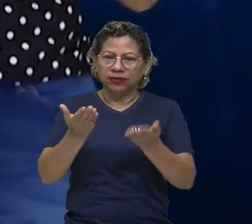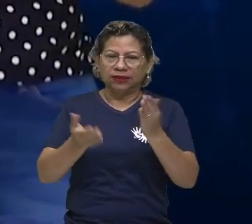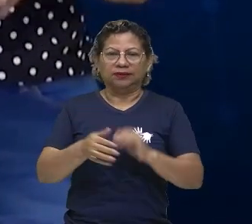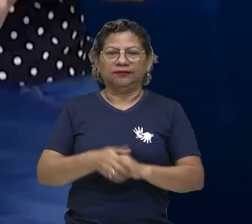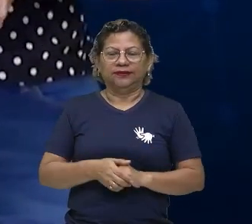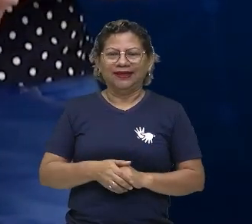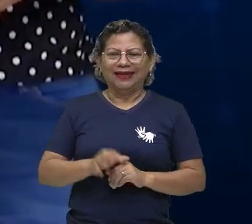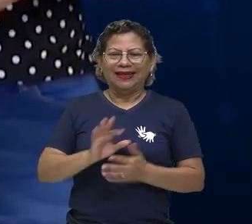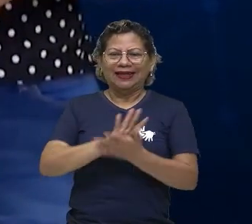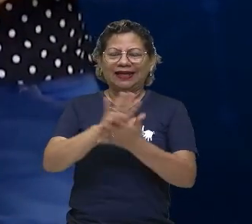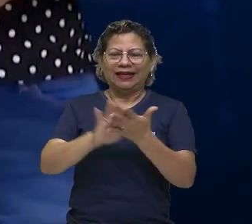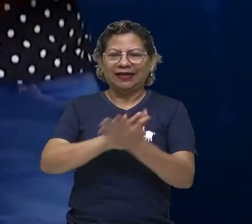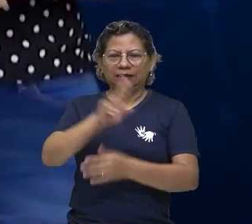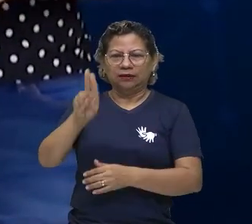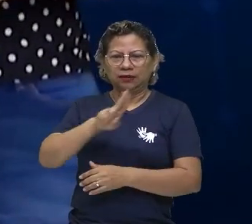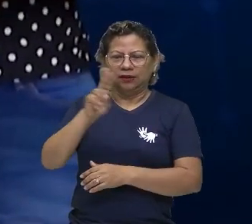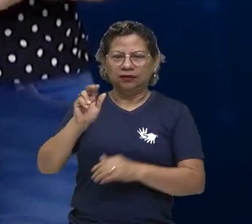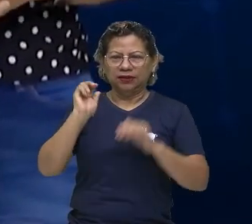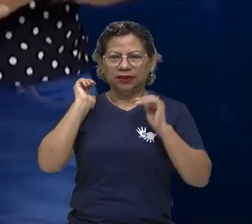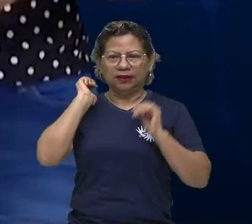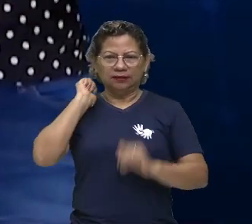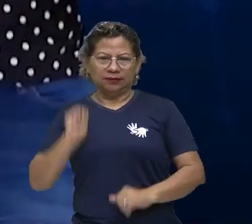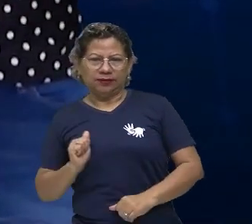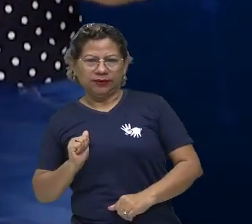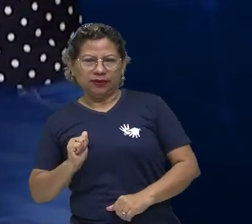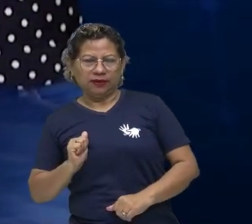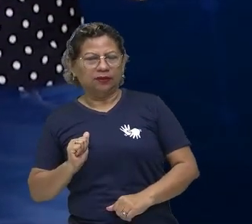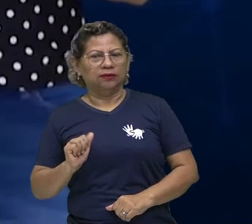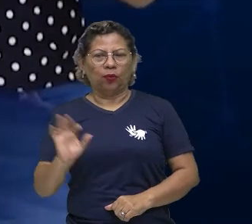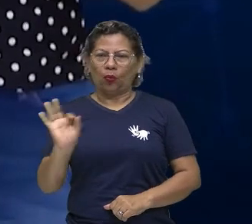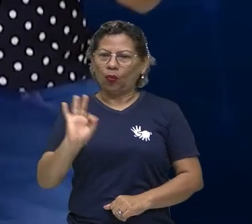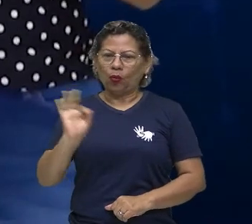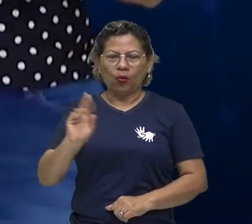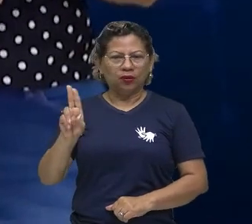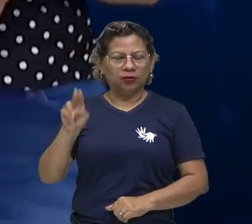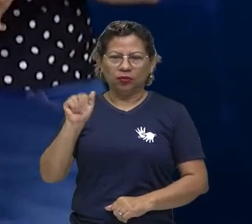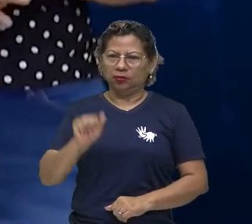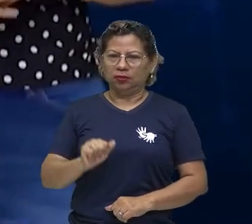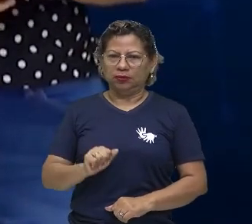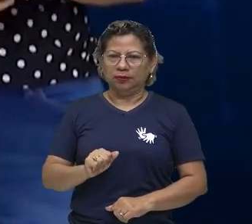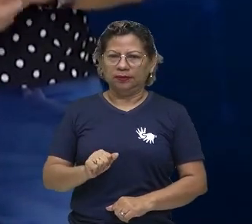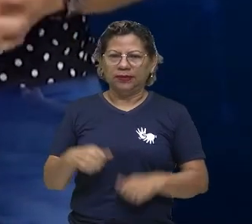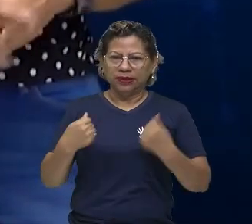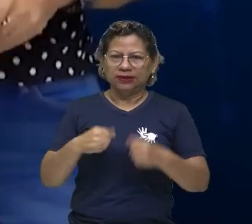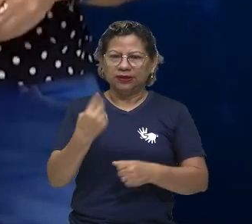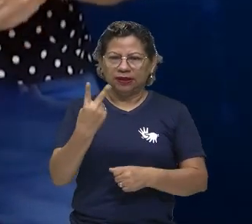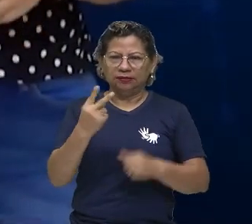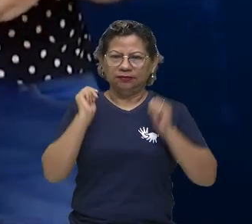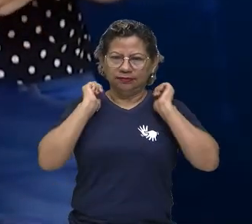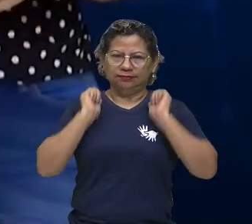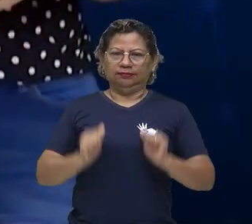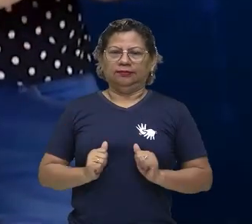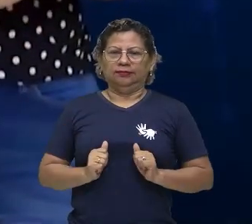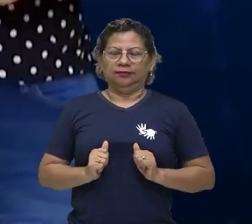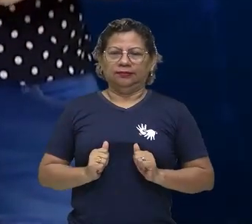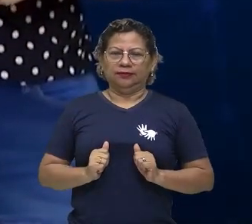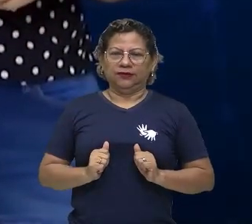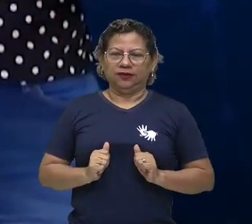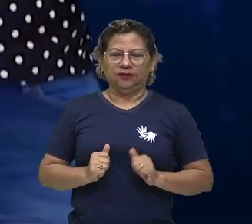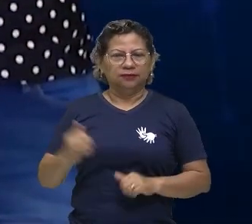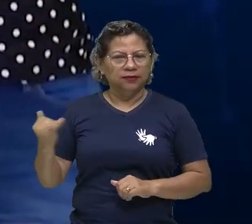em apenas um lado do corpo isso também vai contribuir para distúrbios da coluna é